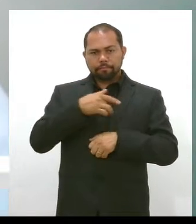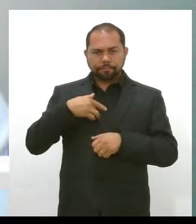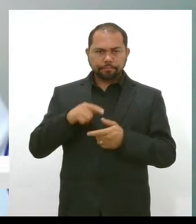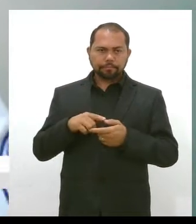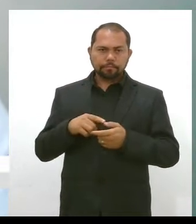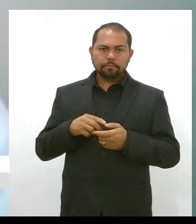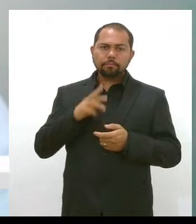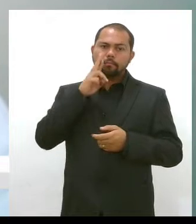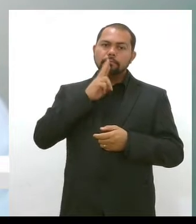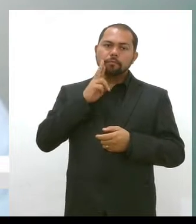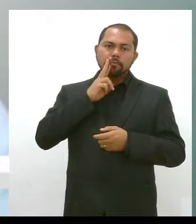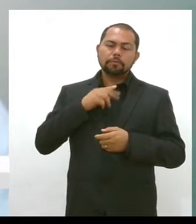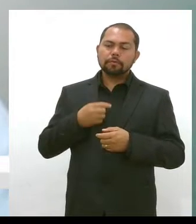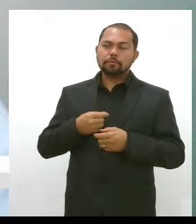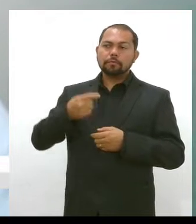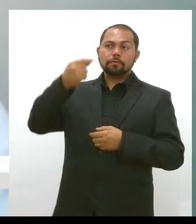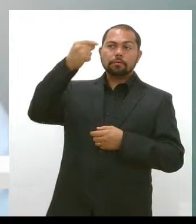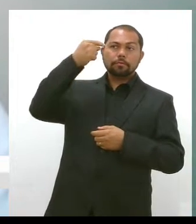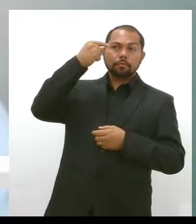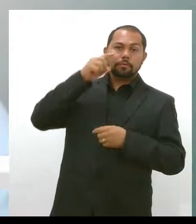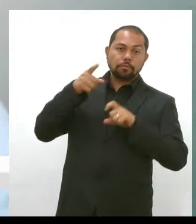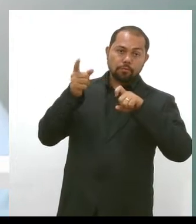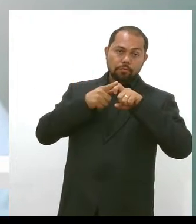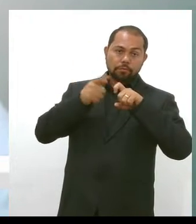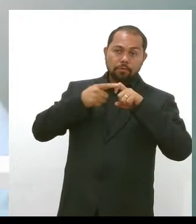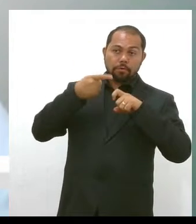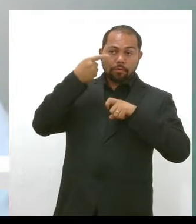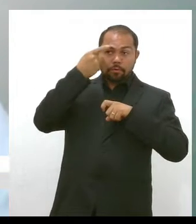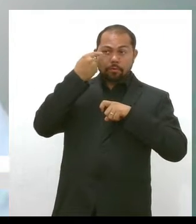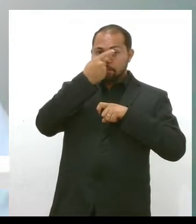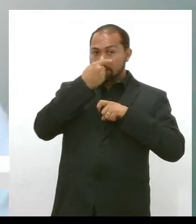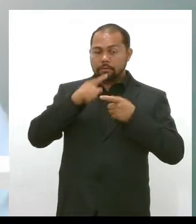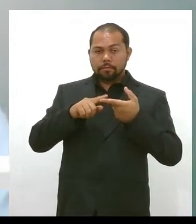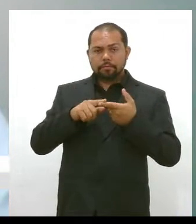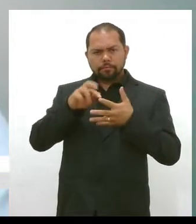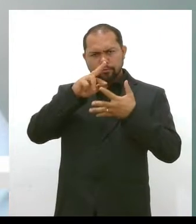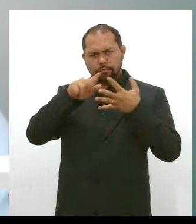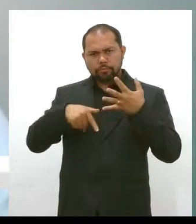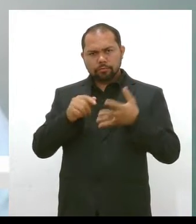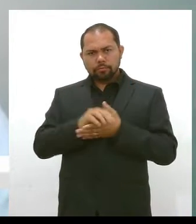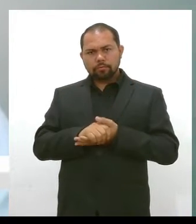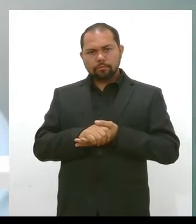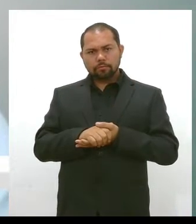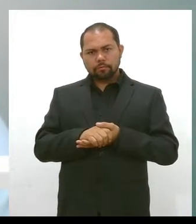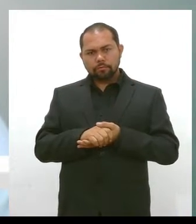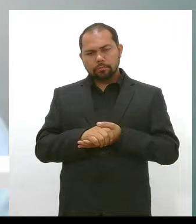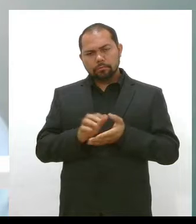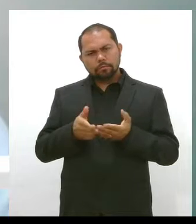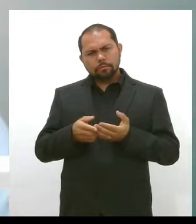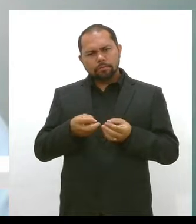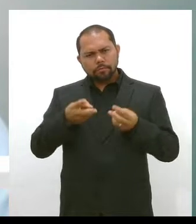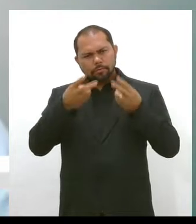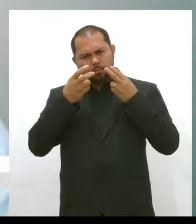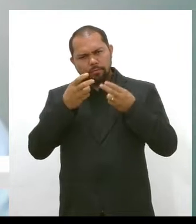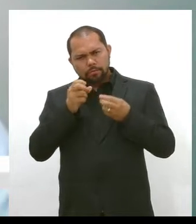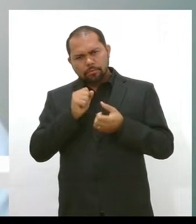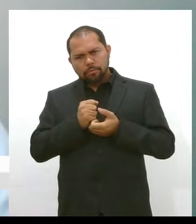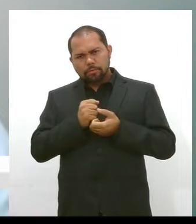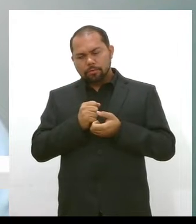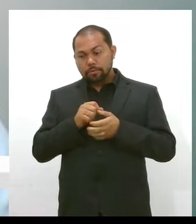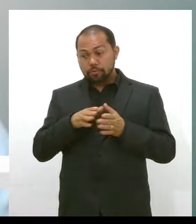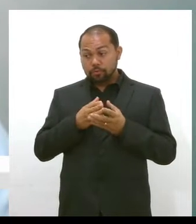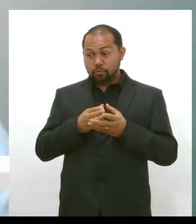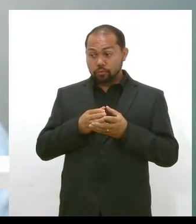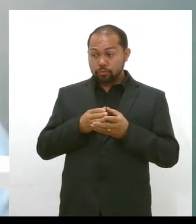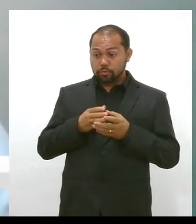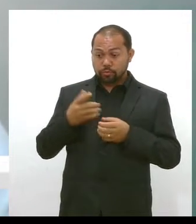oftalmologista, enfim. Mas aí se viu que, a partir da municipalização da